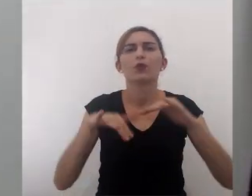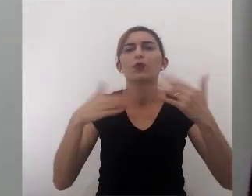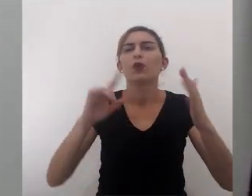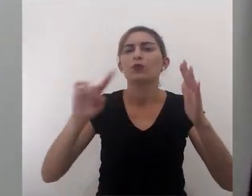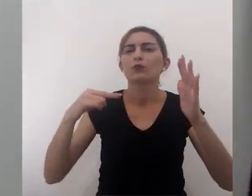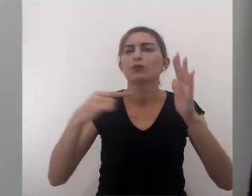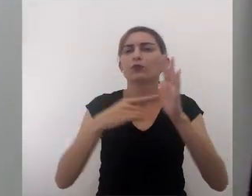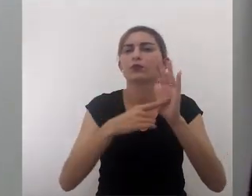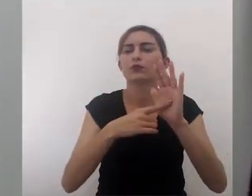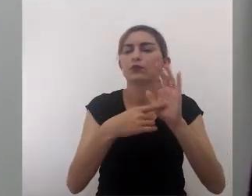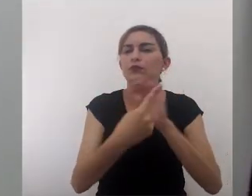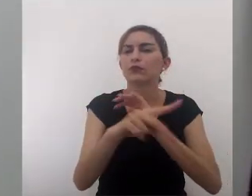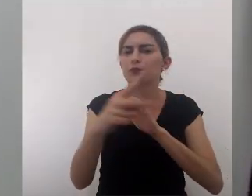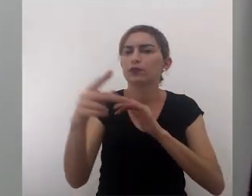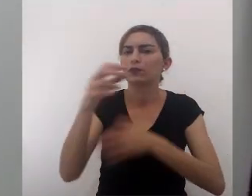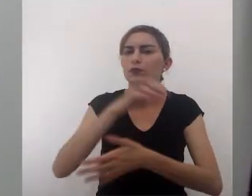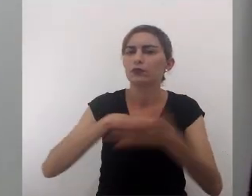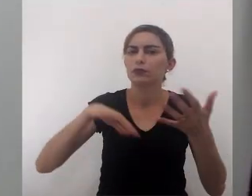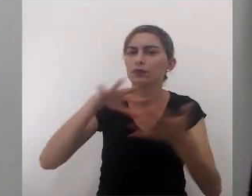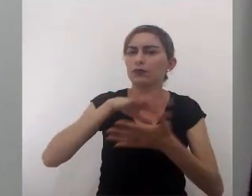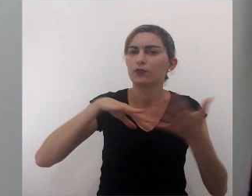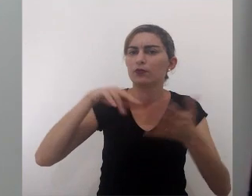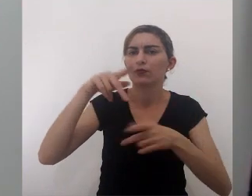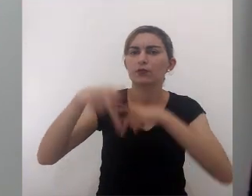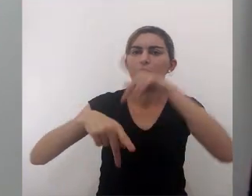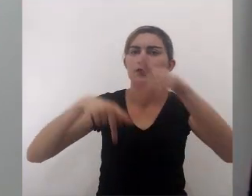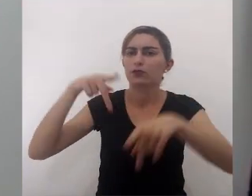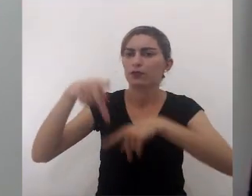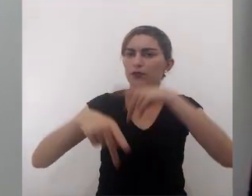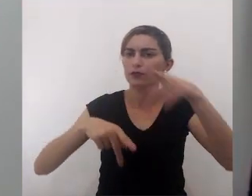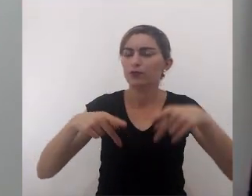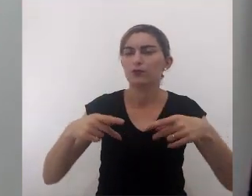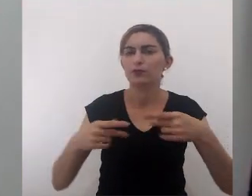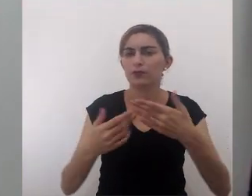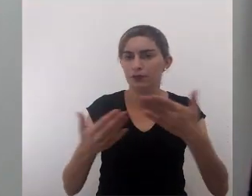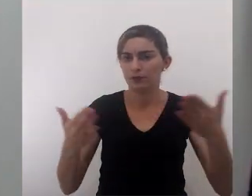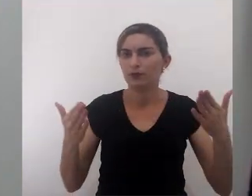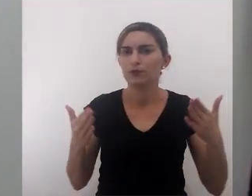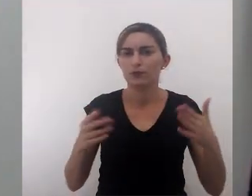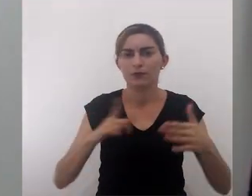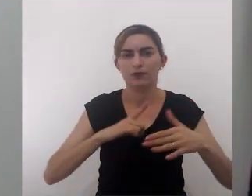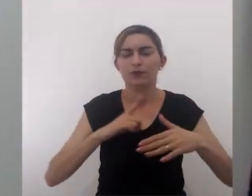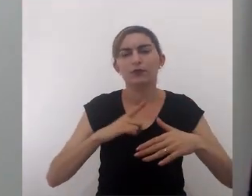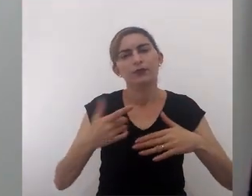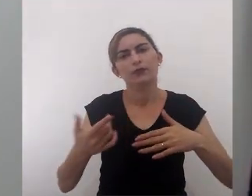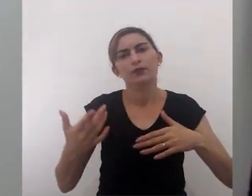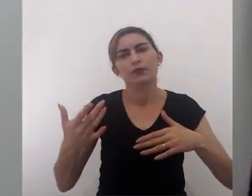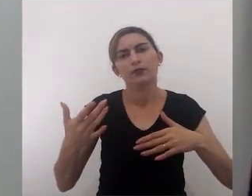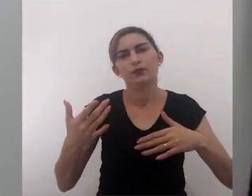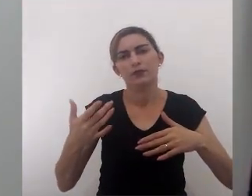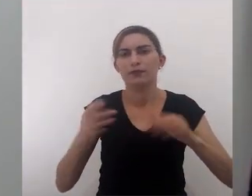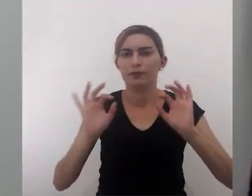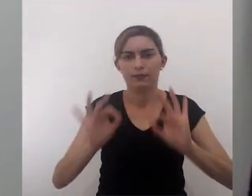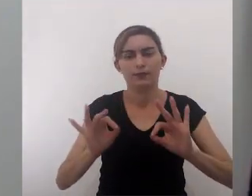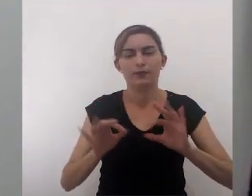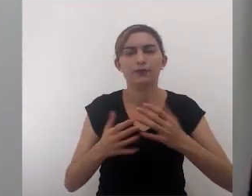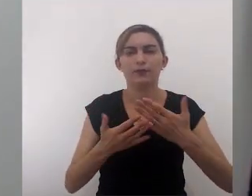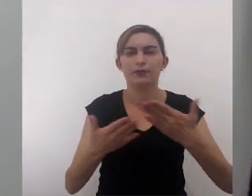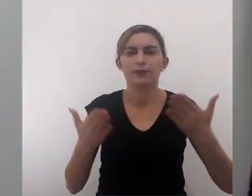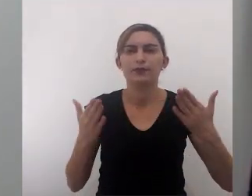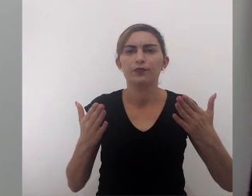era o objetivo aí dessa revolta dos povos, né? Então, você vai ter na realidade aí essa